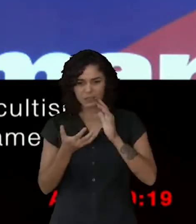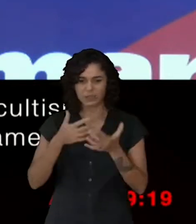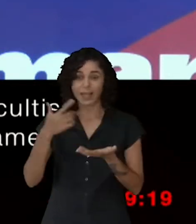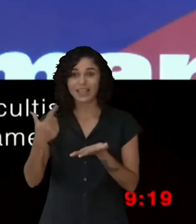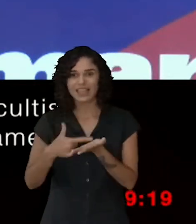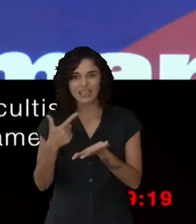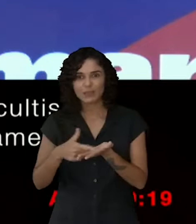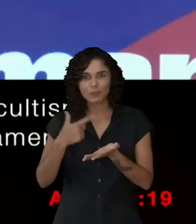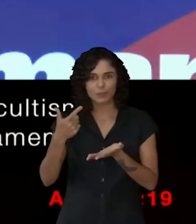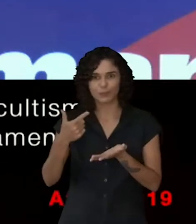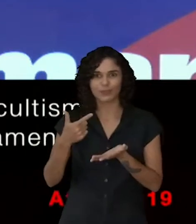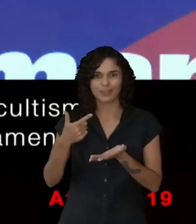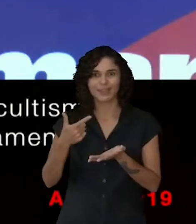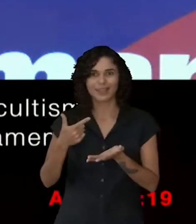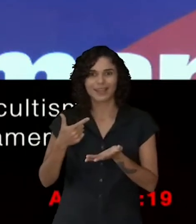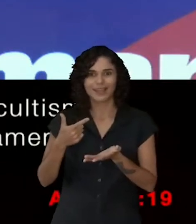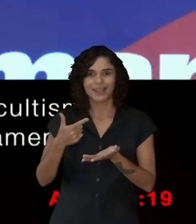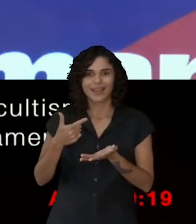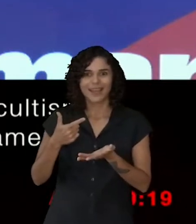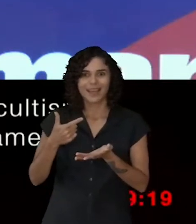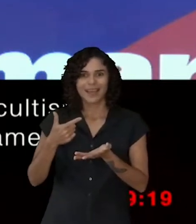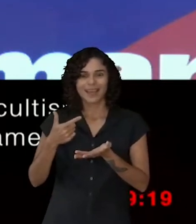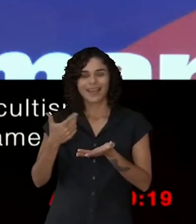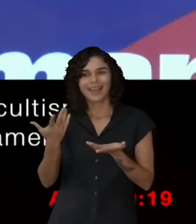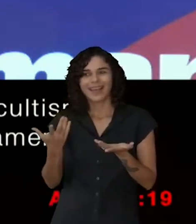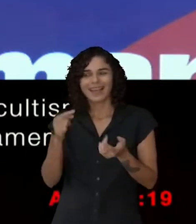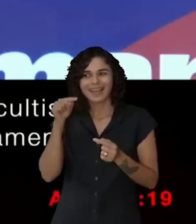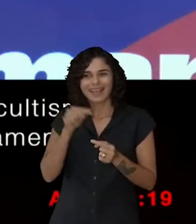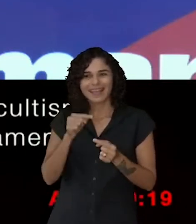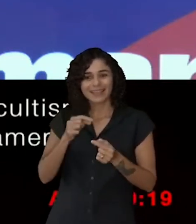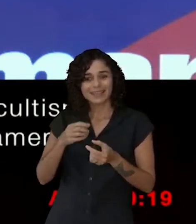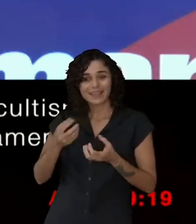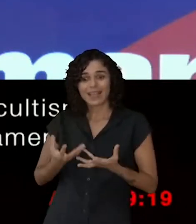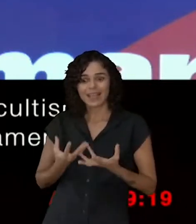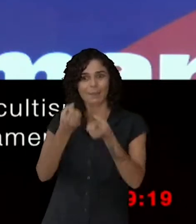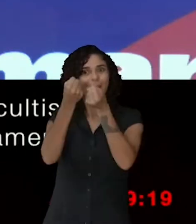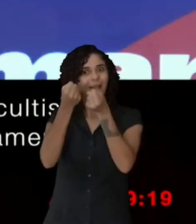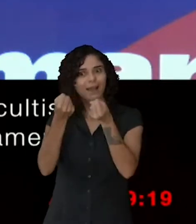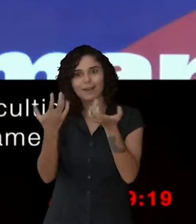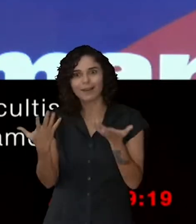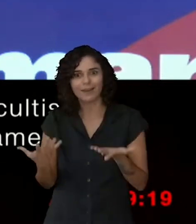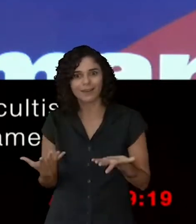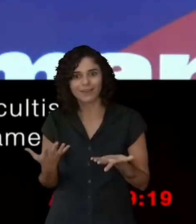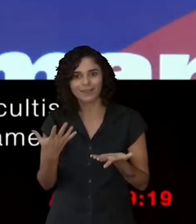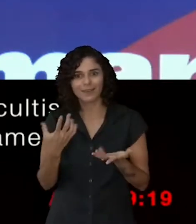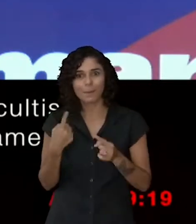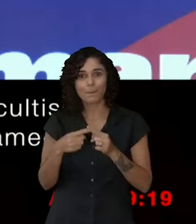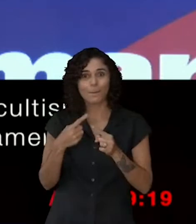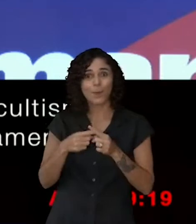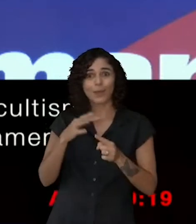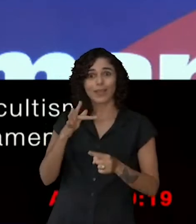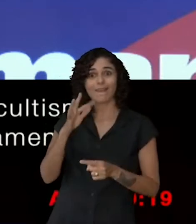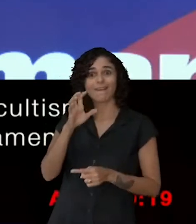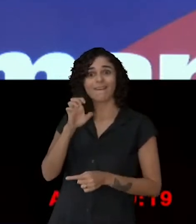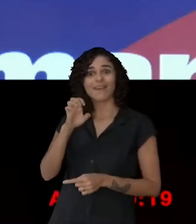queimaram publicamente. O valor dos livros, olha o detalhe que Lucas, o escritor de Atos, registra